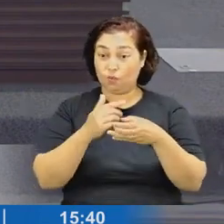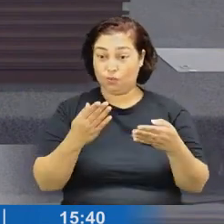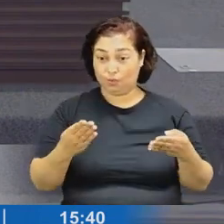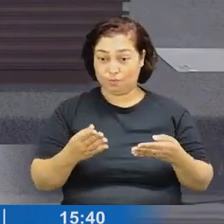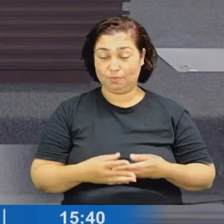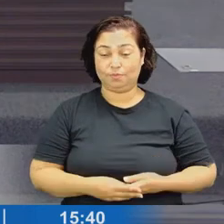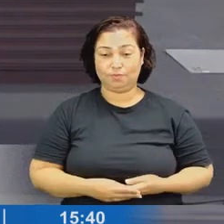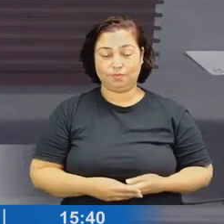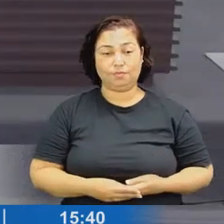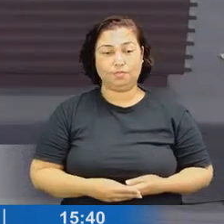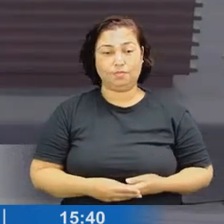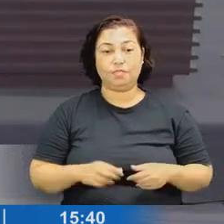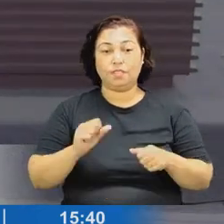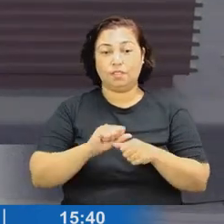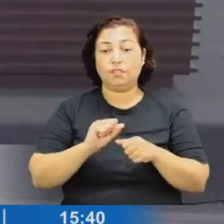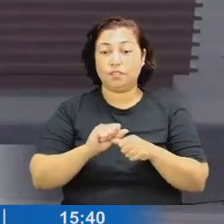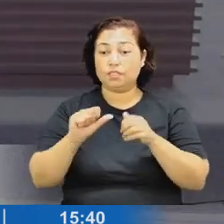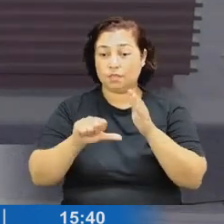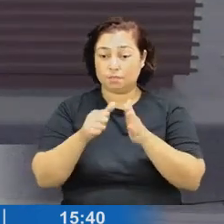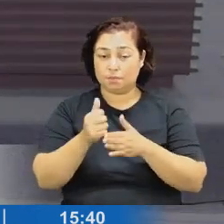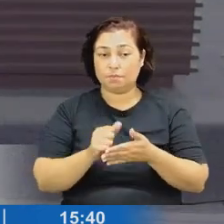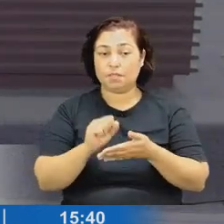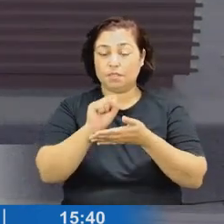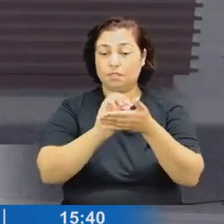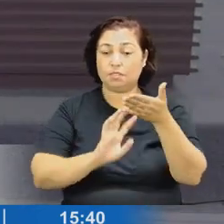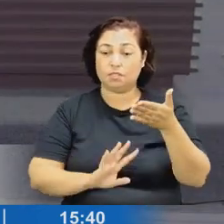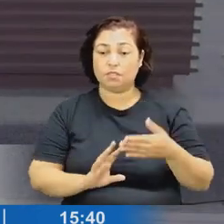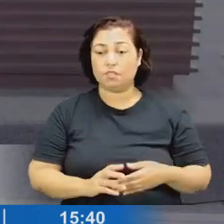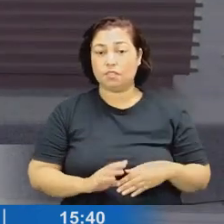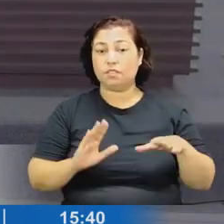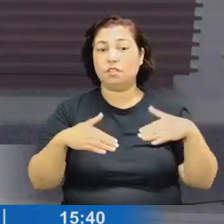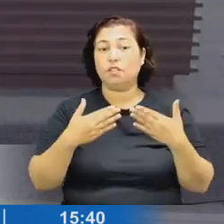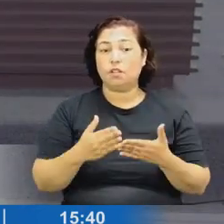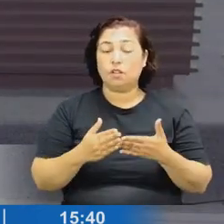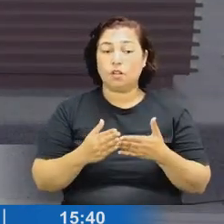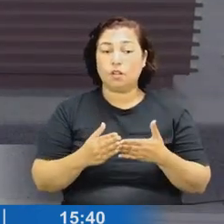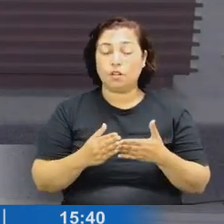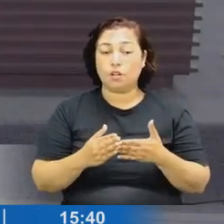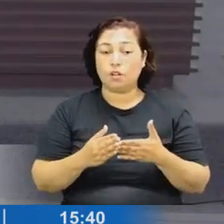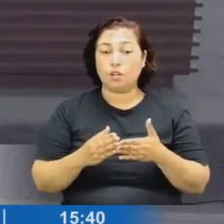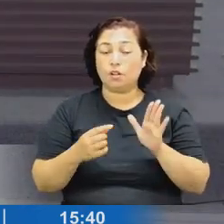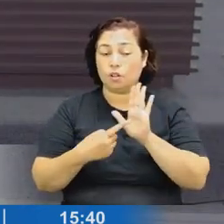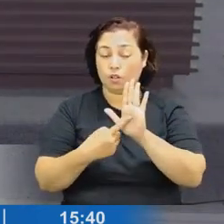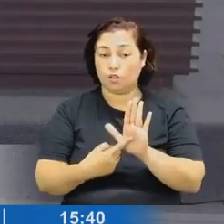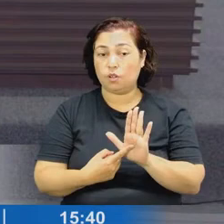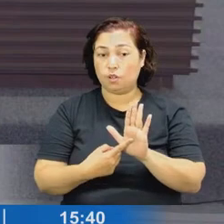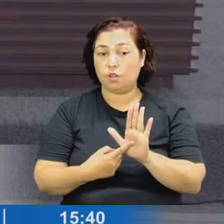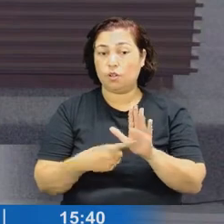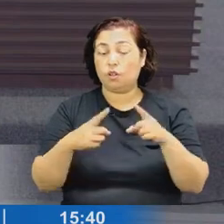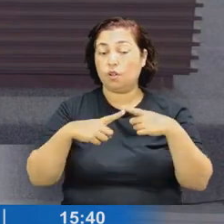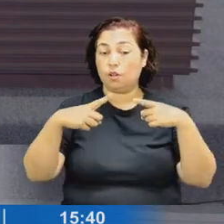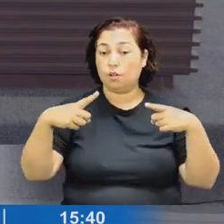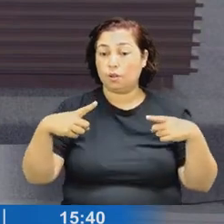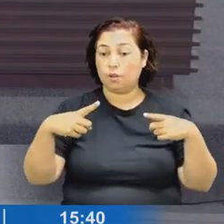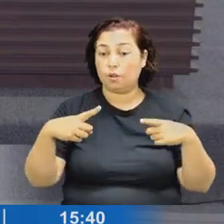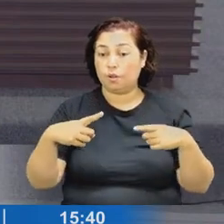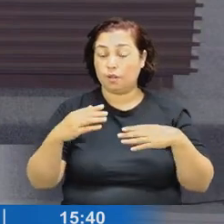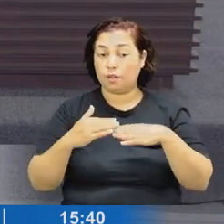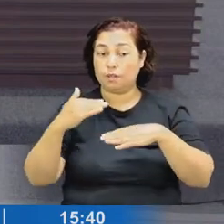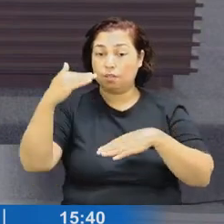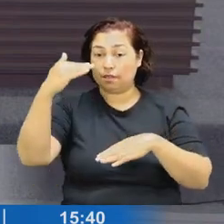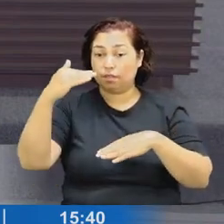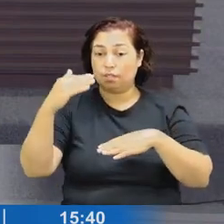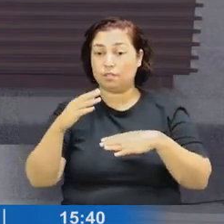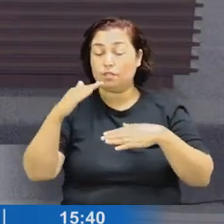Vamos fazer vamos fazer a primeira né Quais foram as notas mais baixas e as mais altas dentro da pizza aí vamos lá